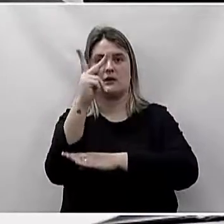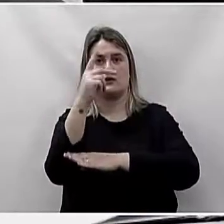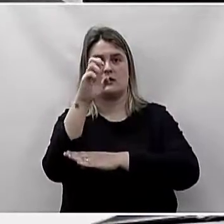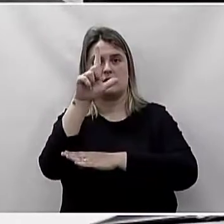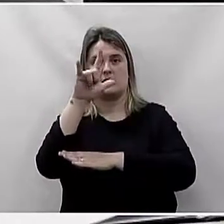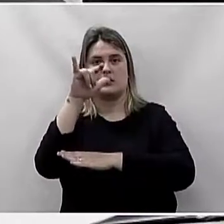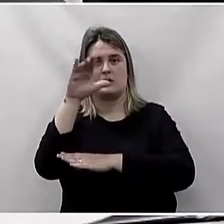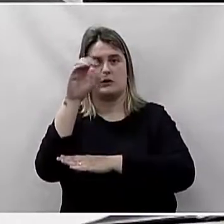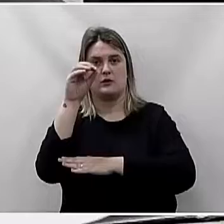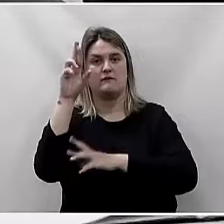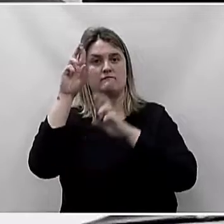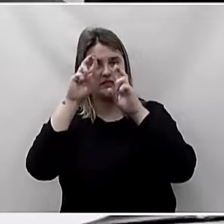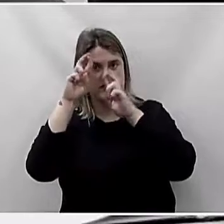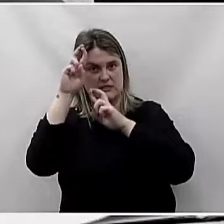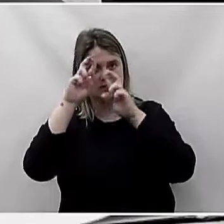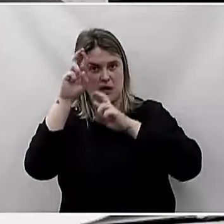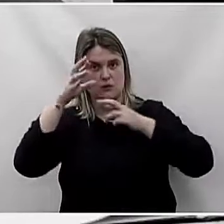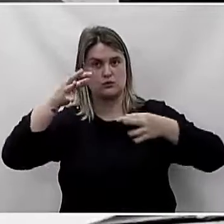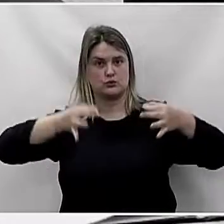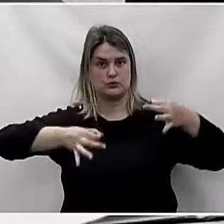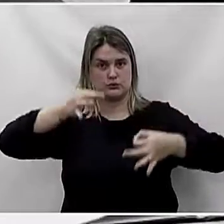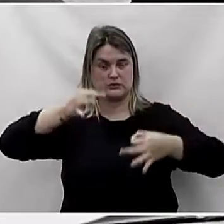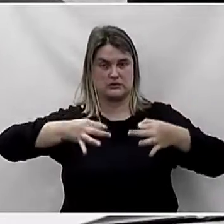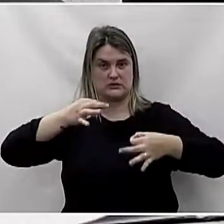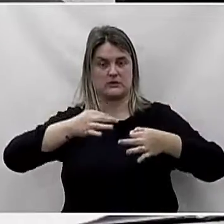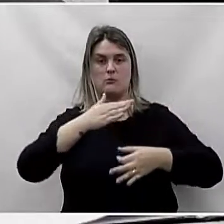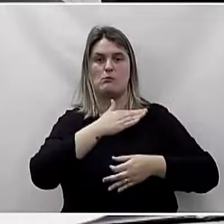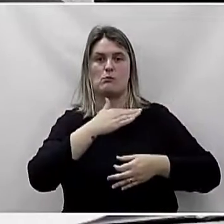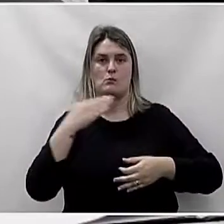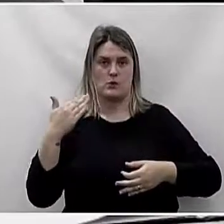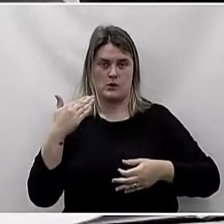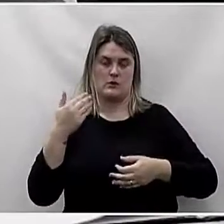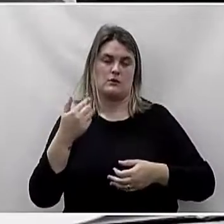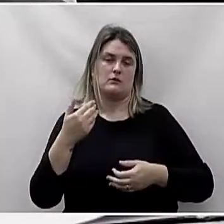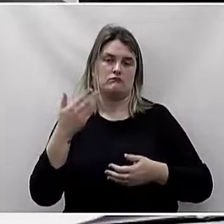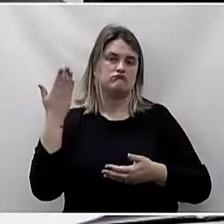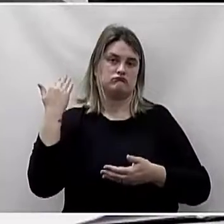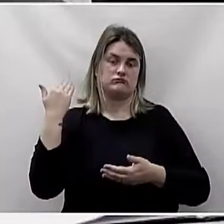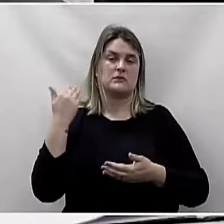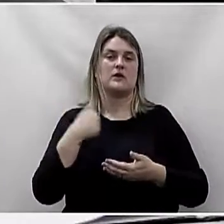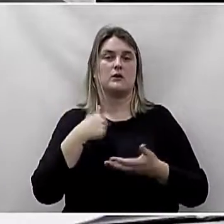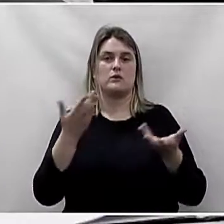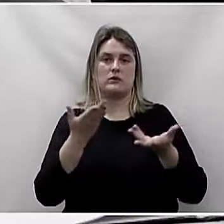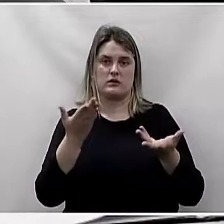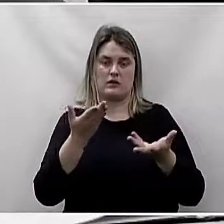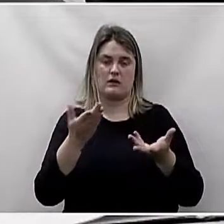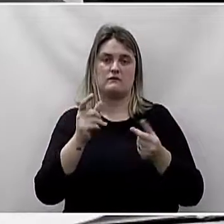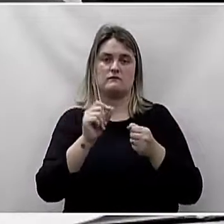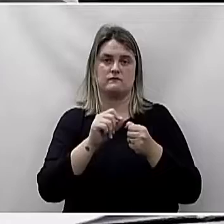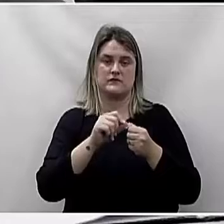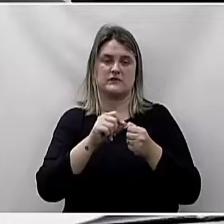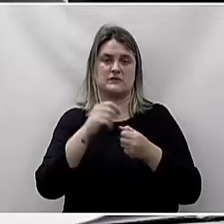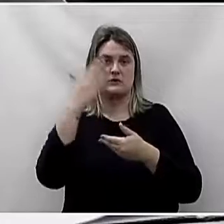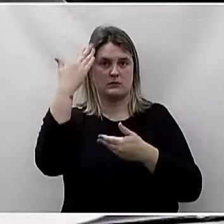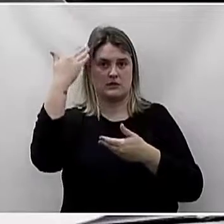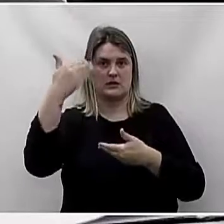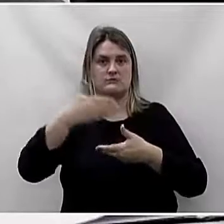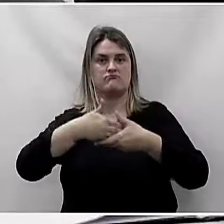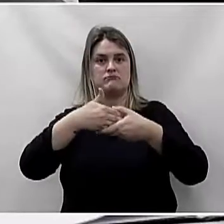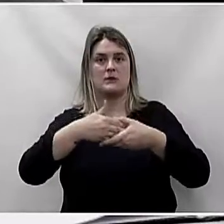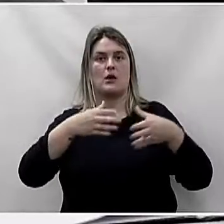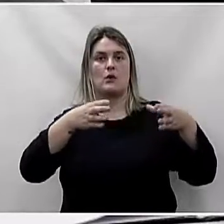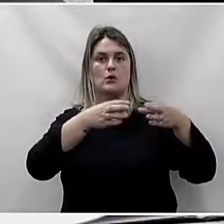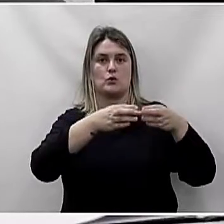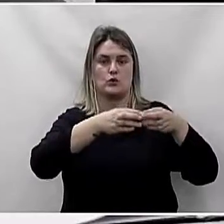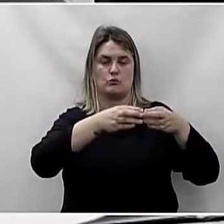Hélio o Hélio foi oficial de justiça nos deixou recentemente eu gostaria aqui de cumprimentar a